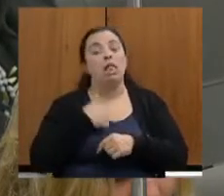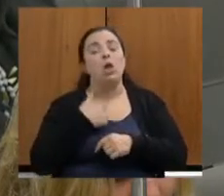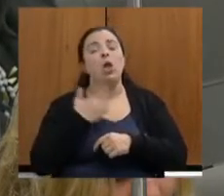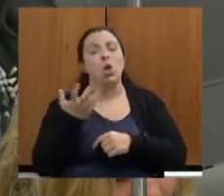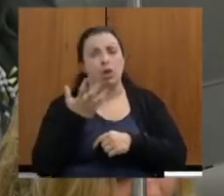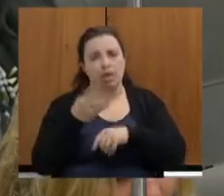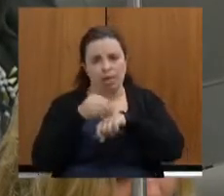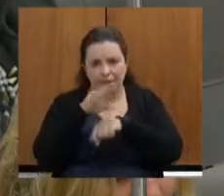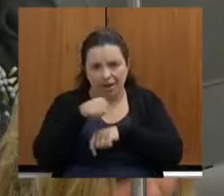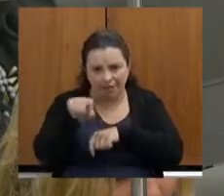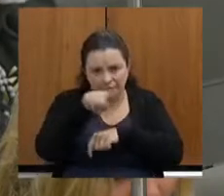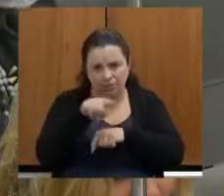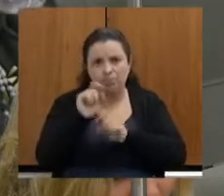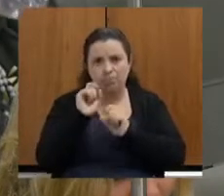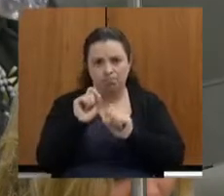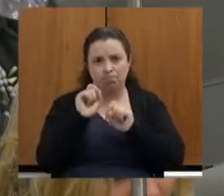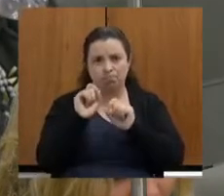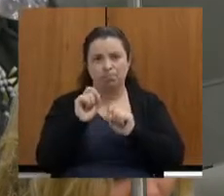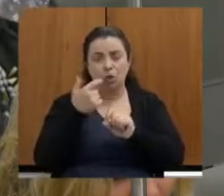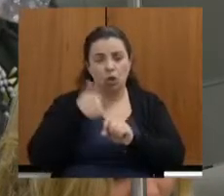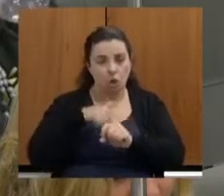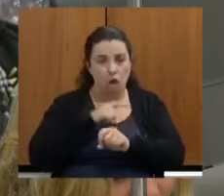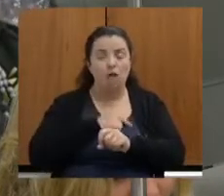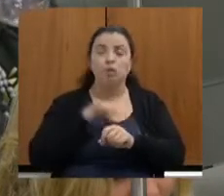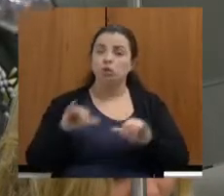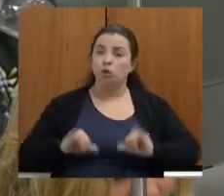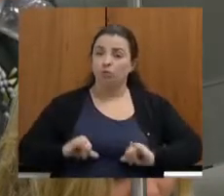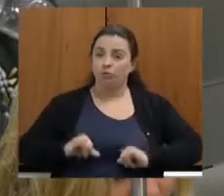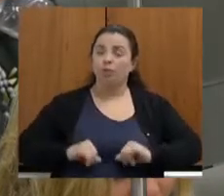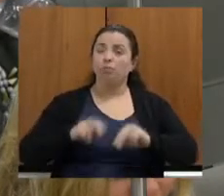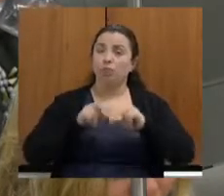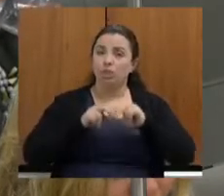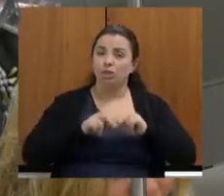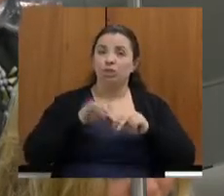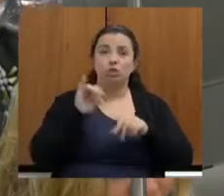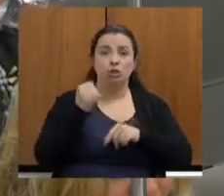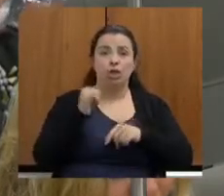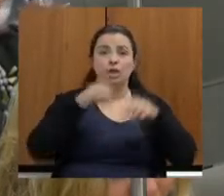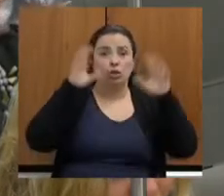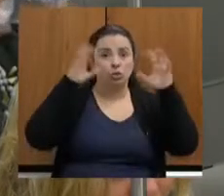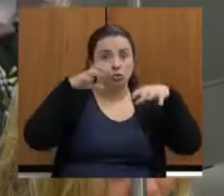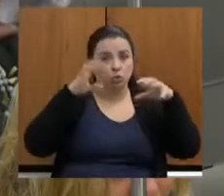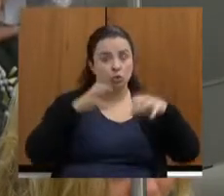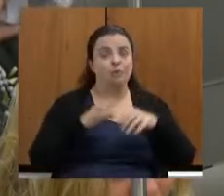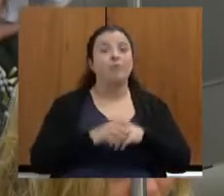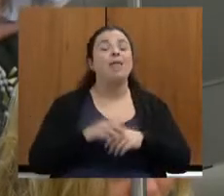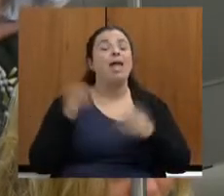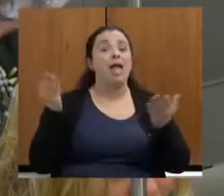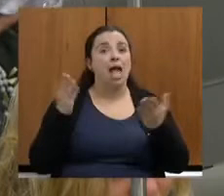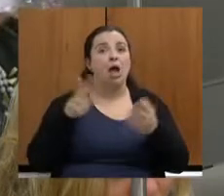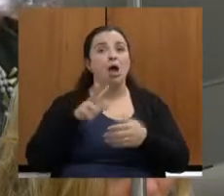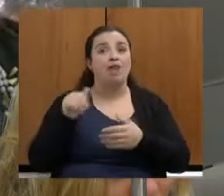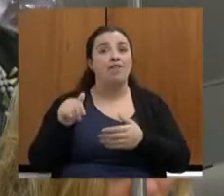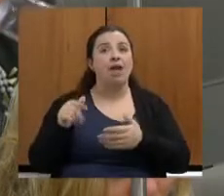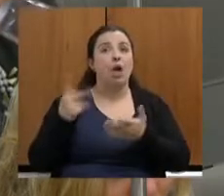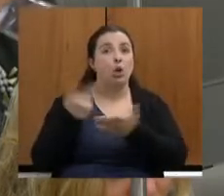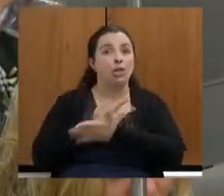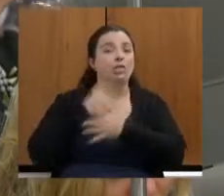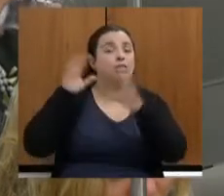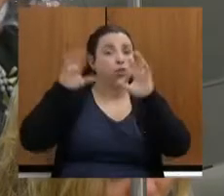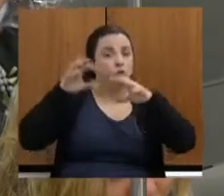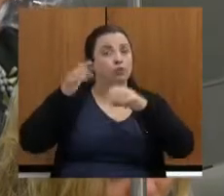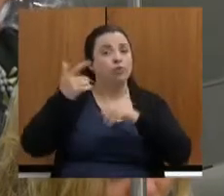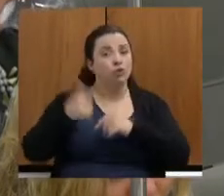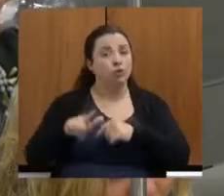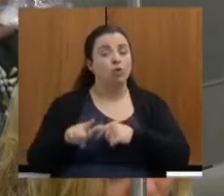seguinte sofrendo com a chuva de Janeiro e vamos sofrer com essa chuva que tá vindo agora porque nossa casa ainda